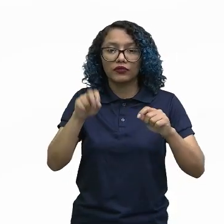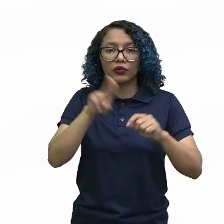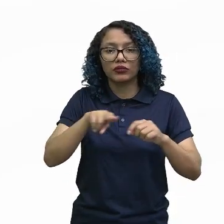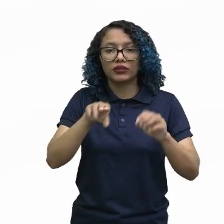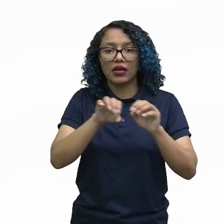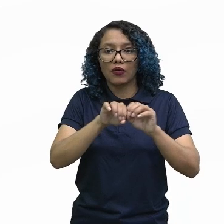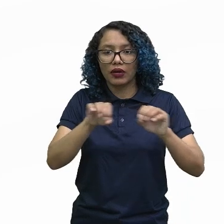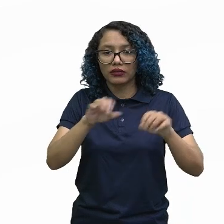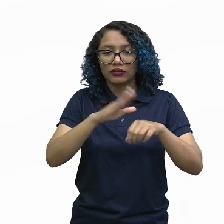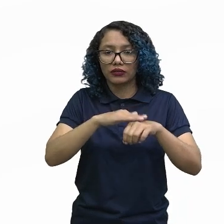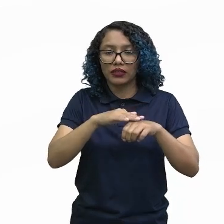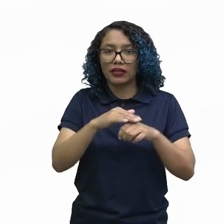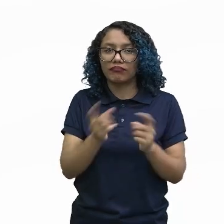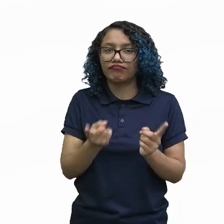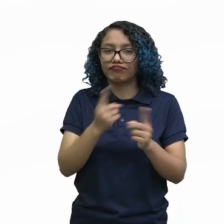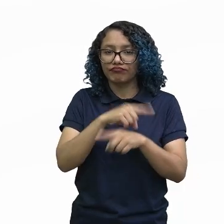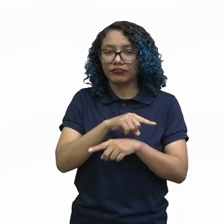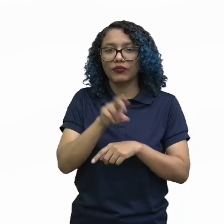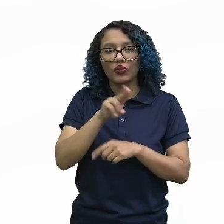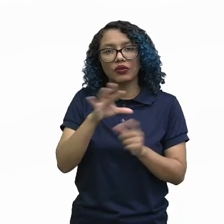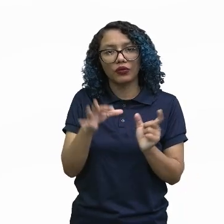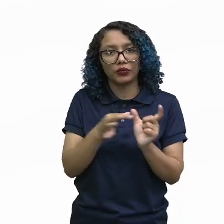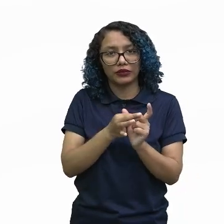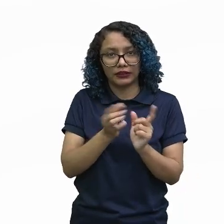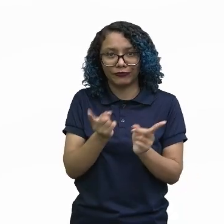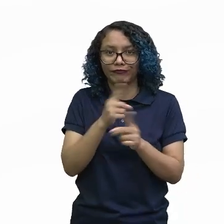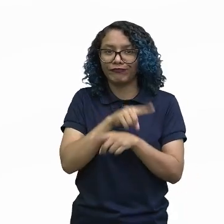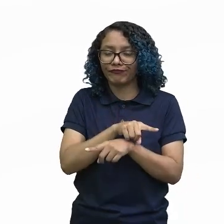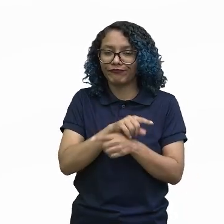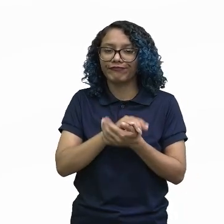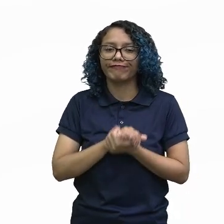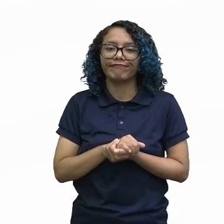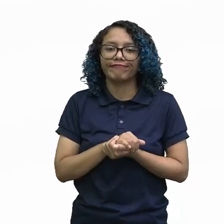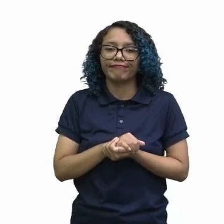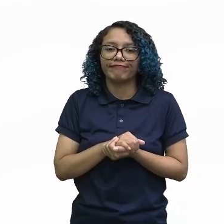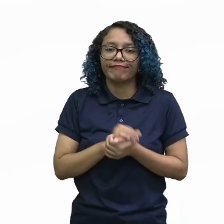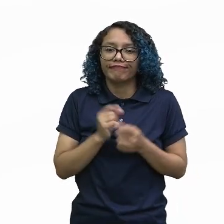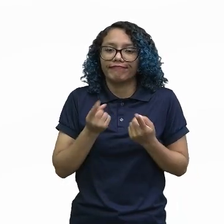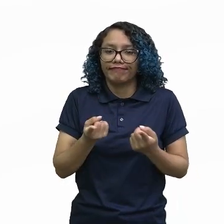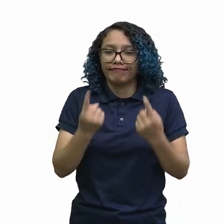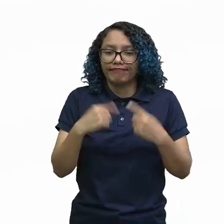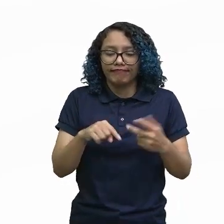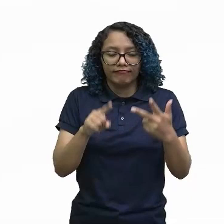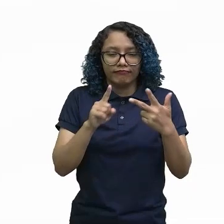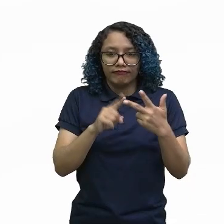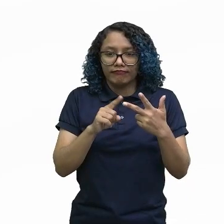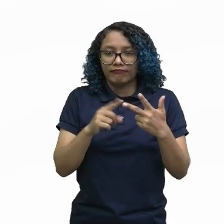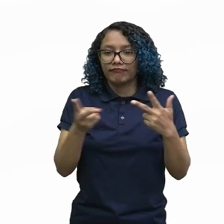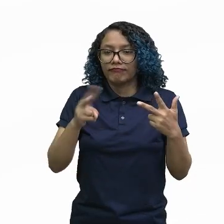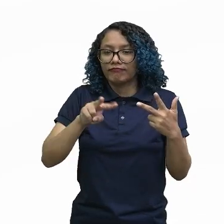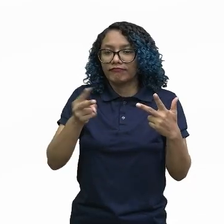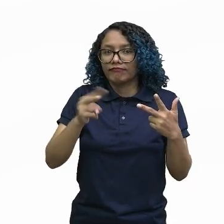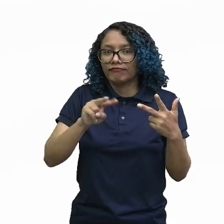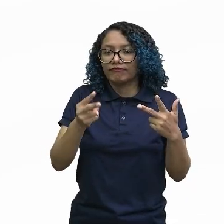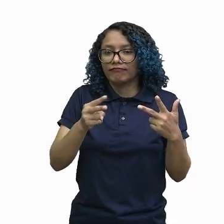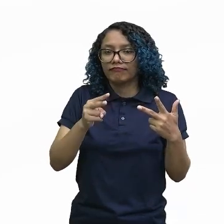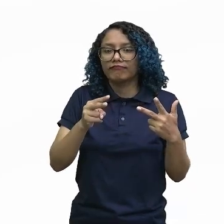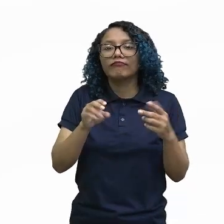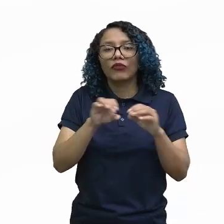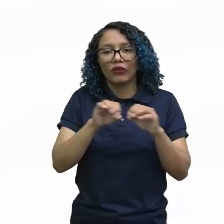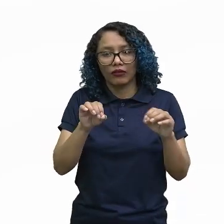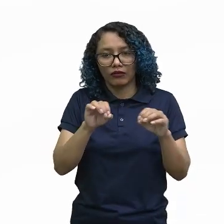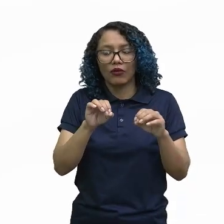meio das conjunções adversativas. Já as alternativas, orações coordenadas